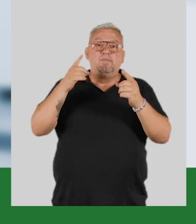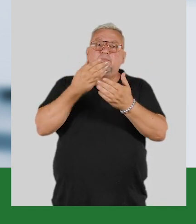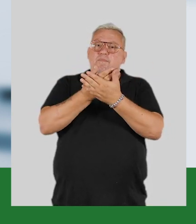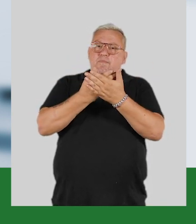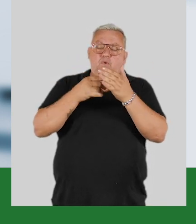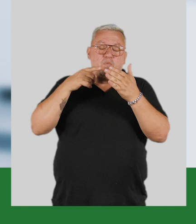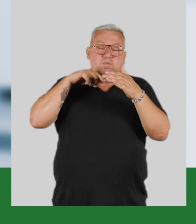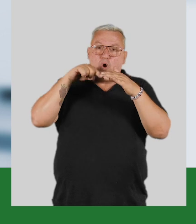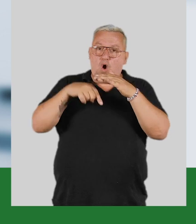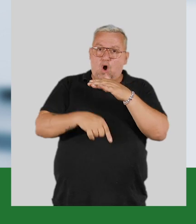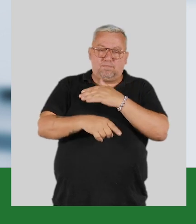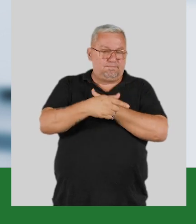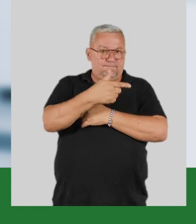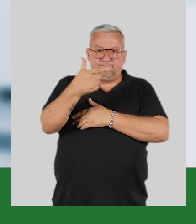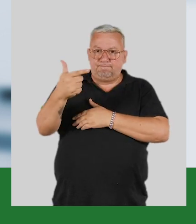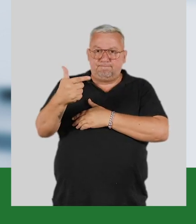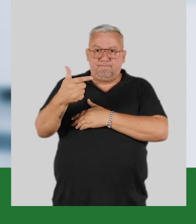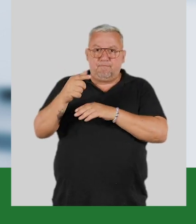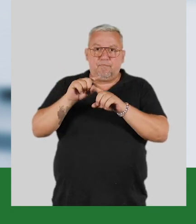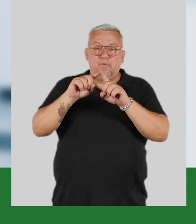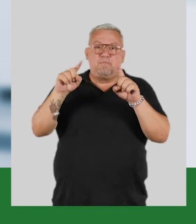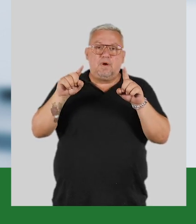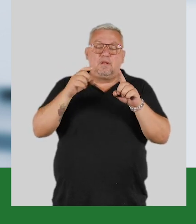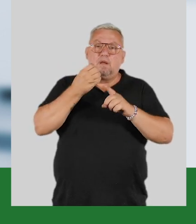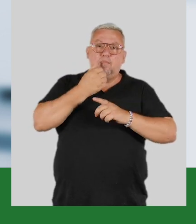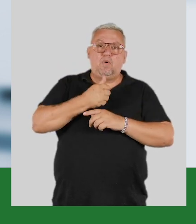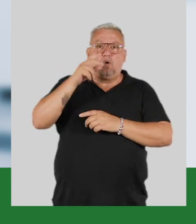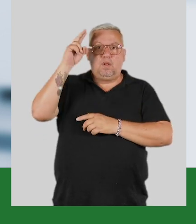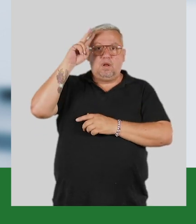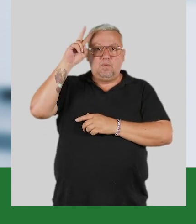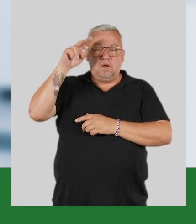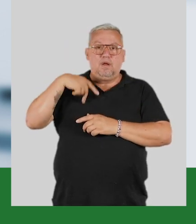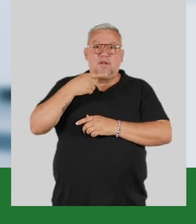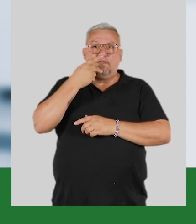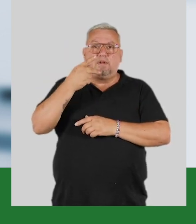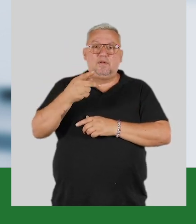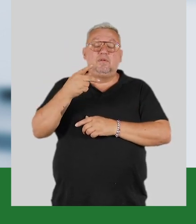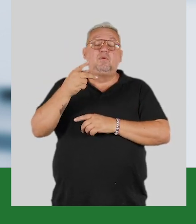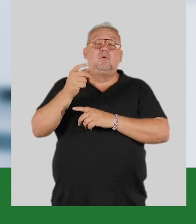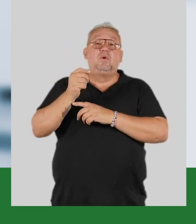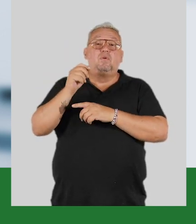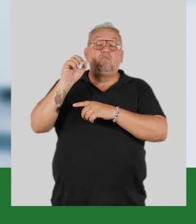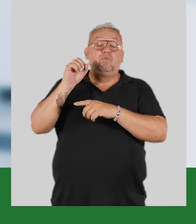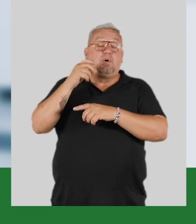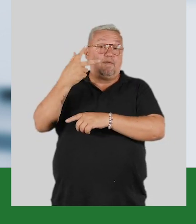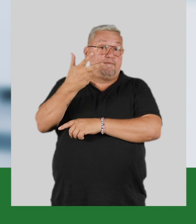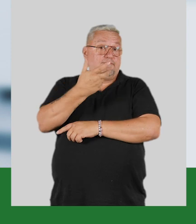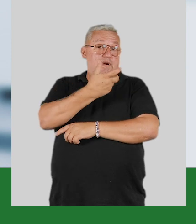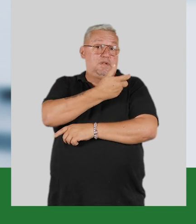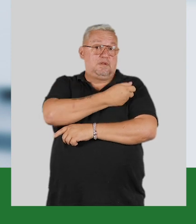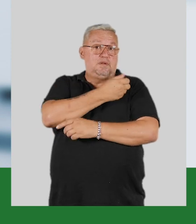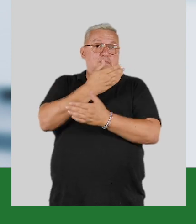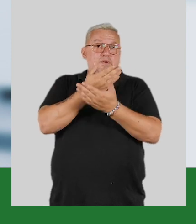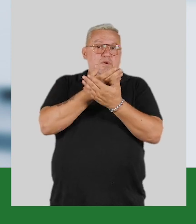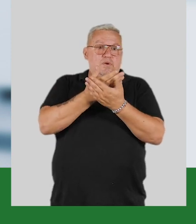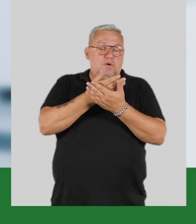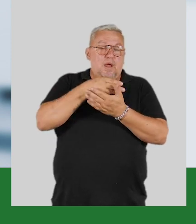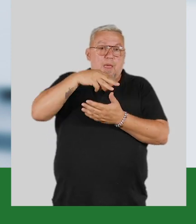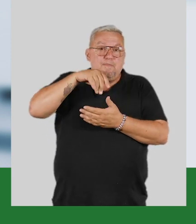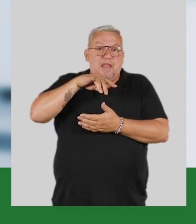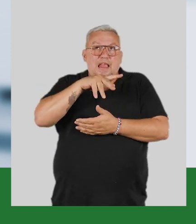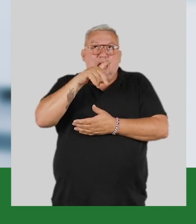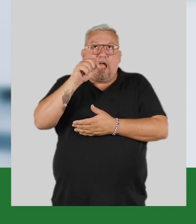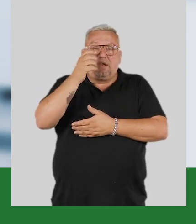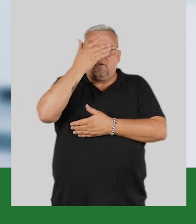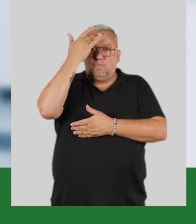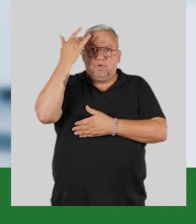eventos adversos graves. Mas vale lembrar que a gente está falando de uma vacina que foi estudada em algumas milhares de pessoas, só que